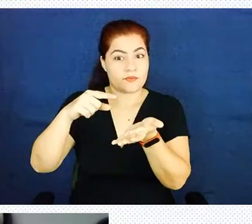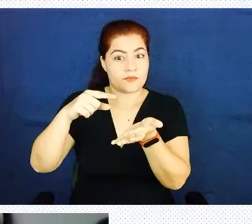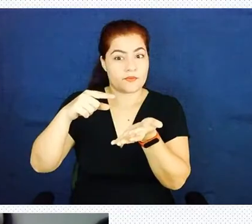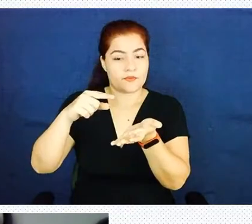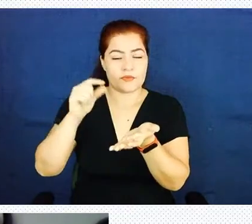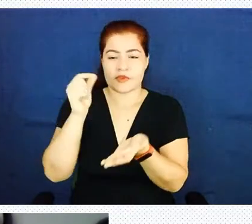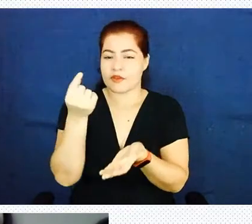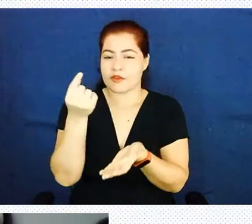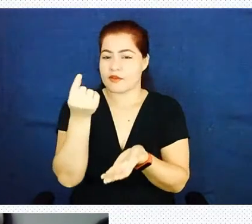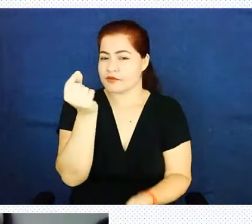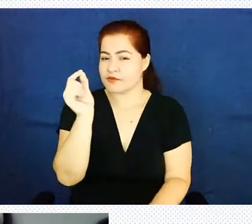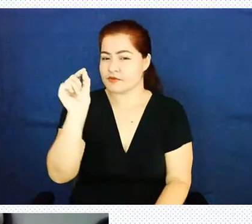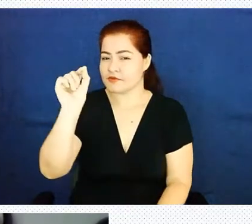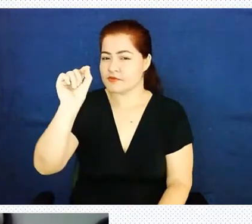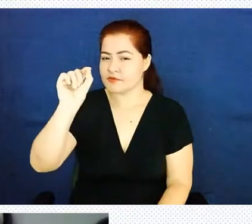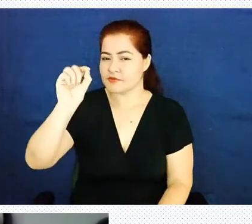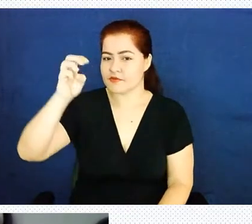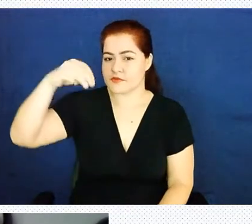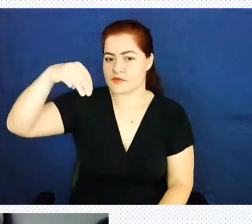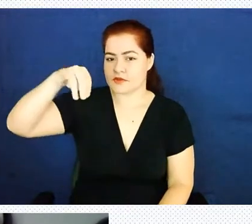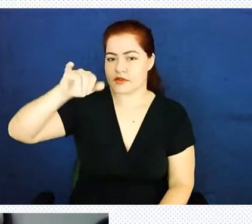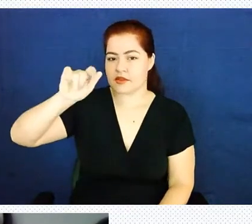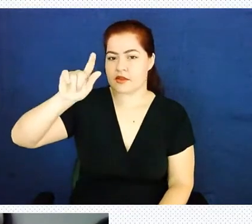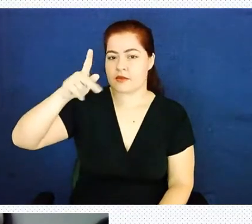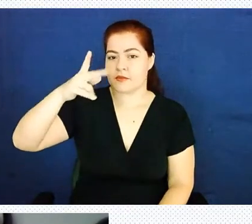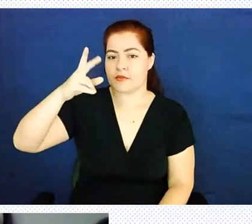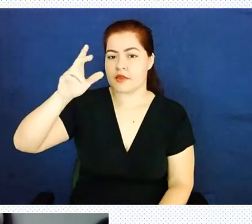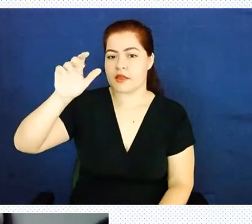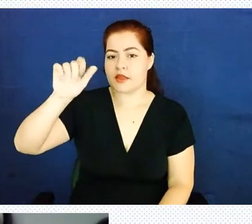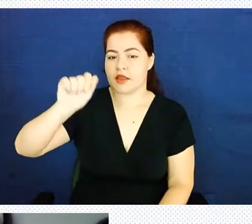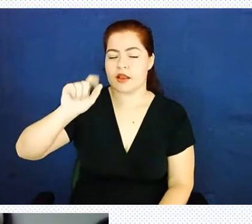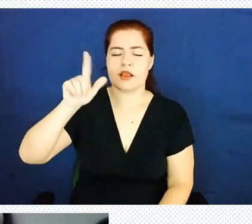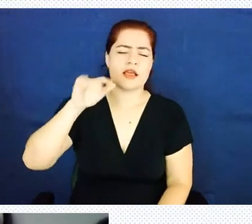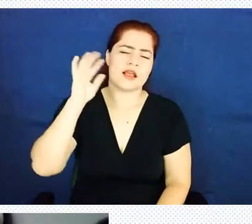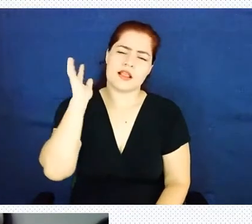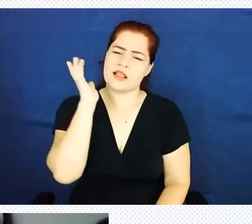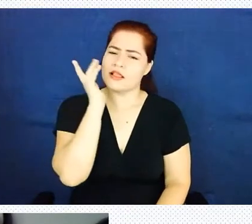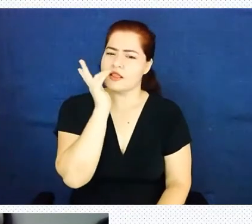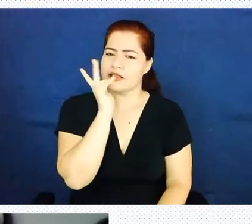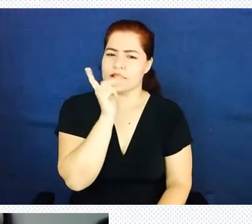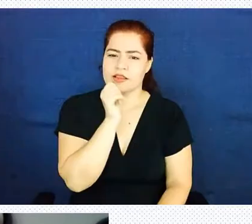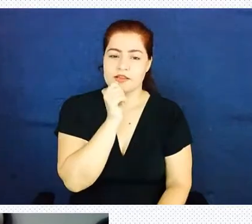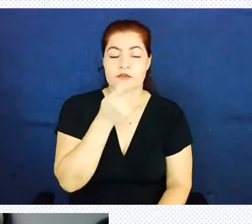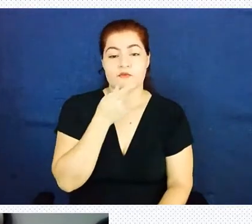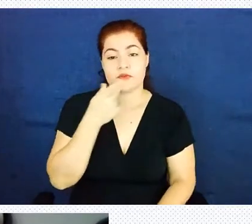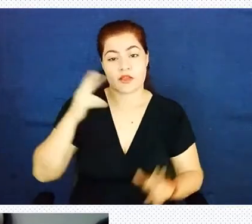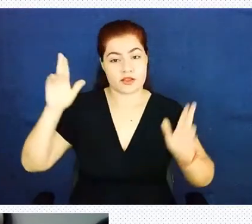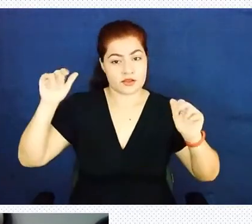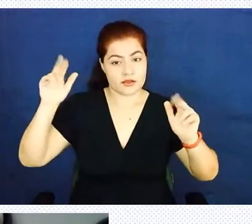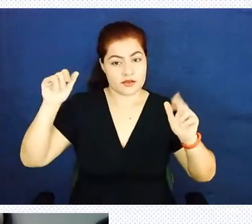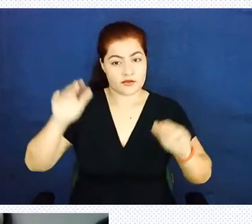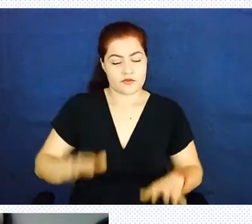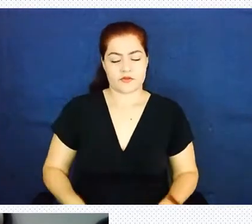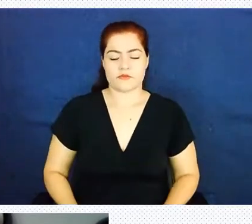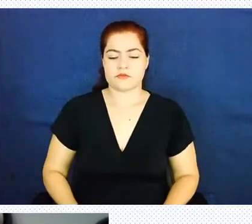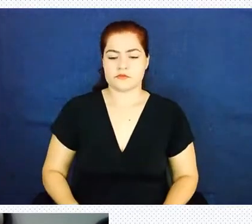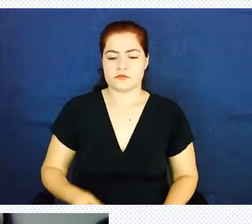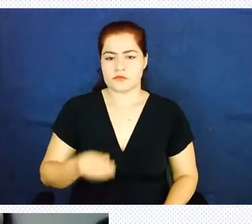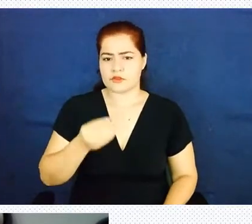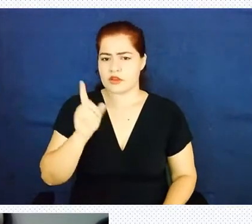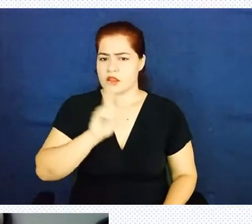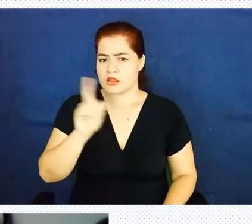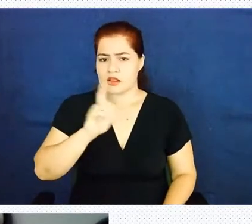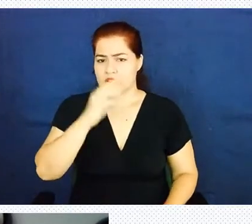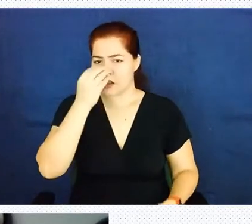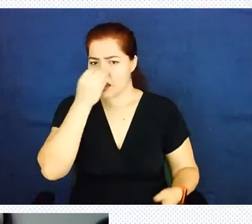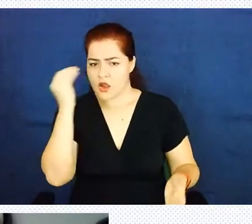Poder da Migalha. É muito lindo. E ele fala assim, ó, não desprezes o